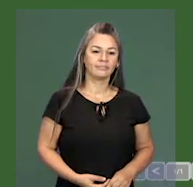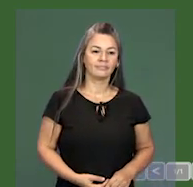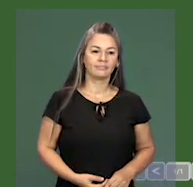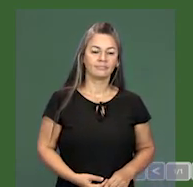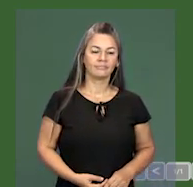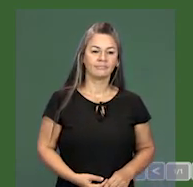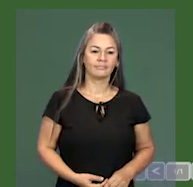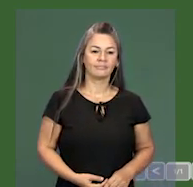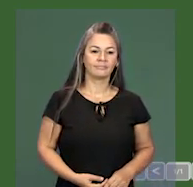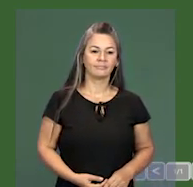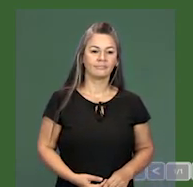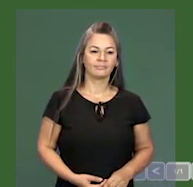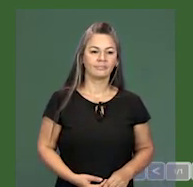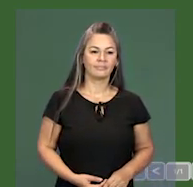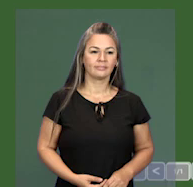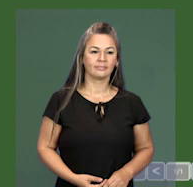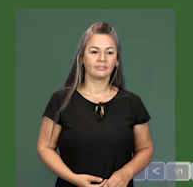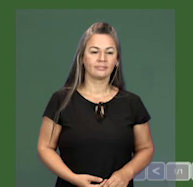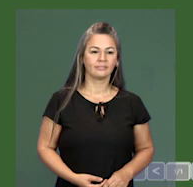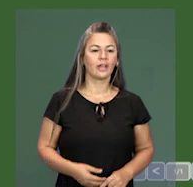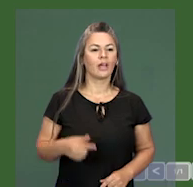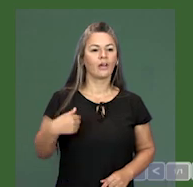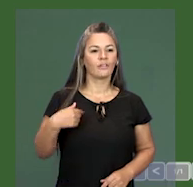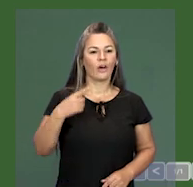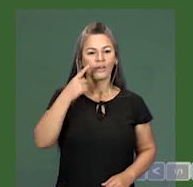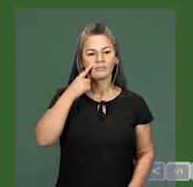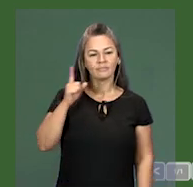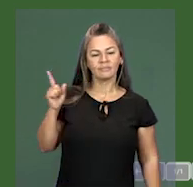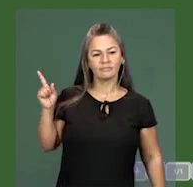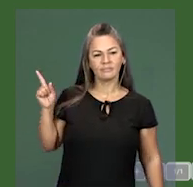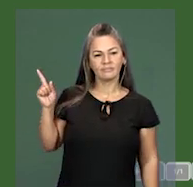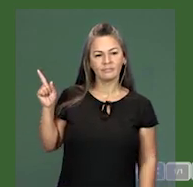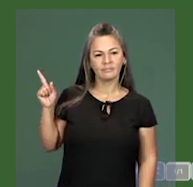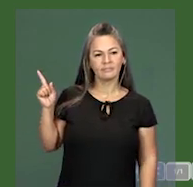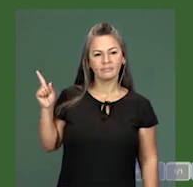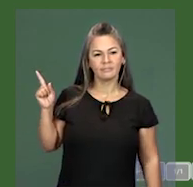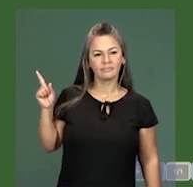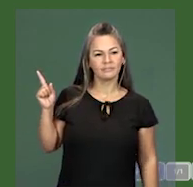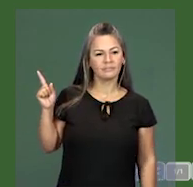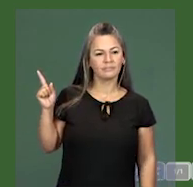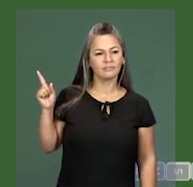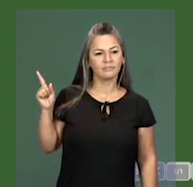E assim, eu vou conseguindo, então,